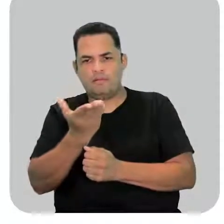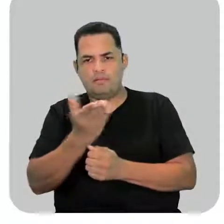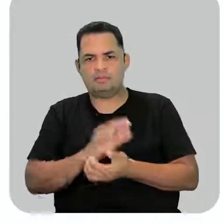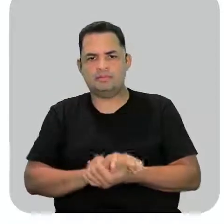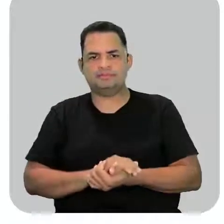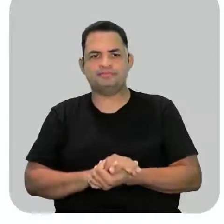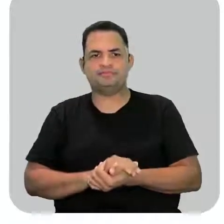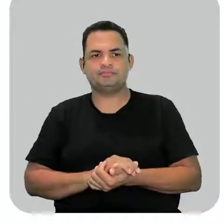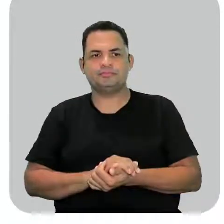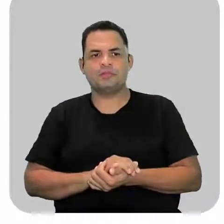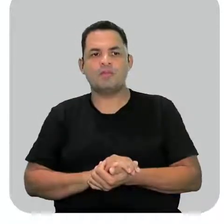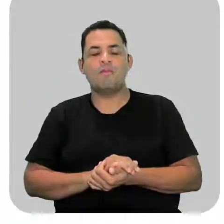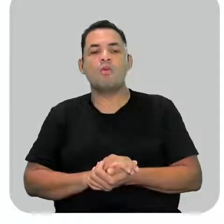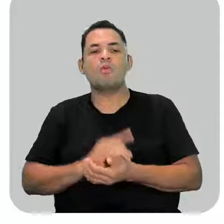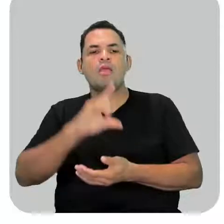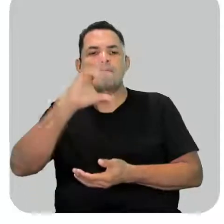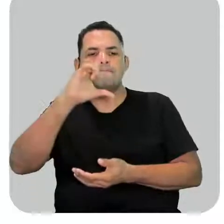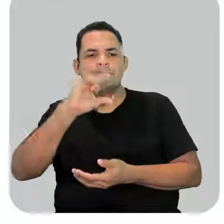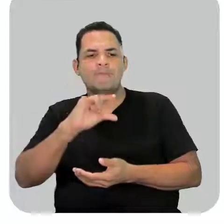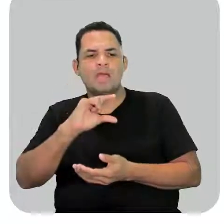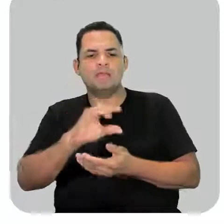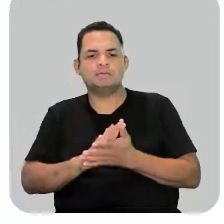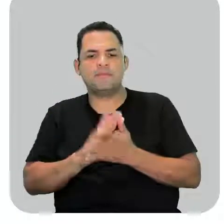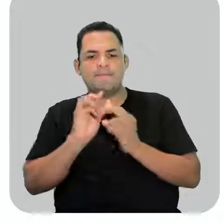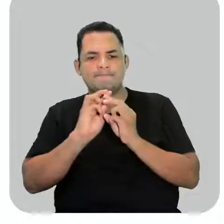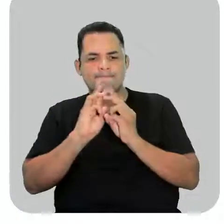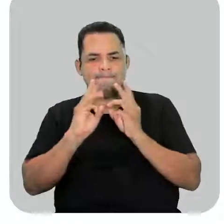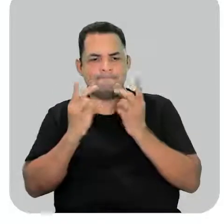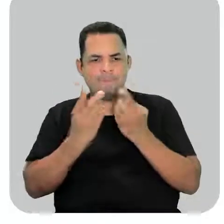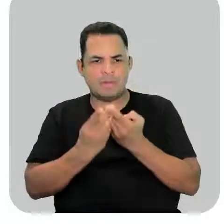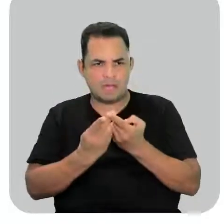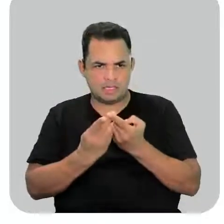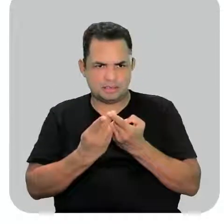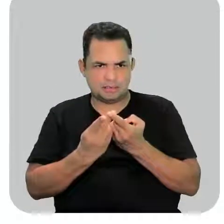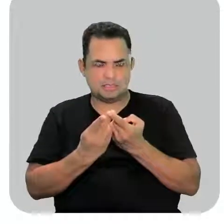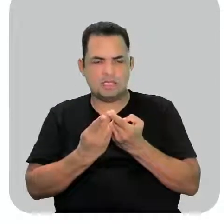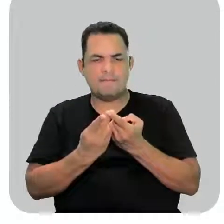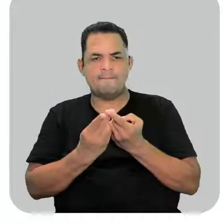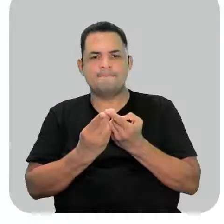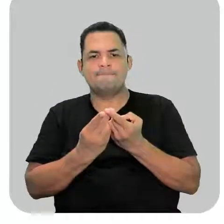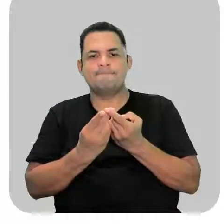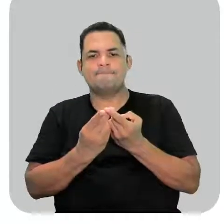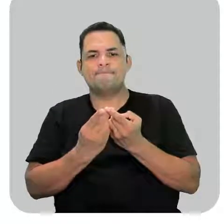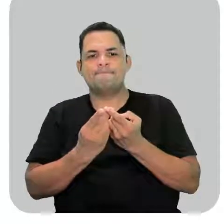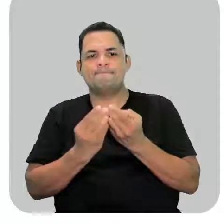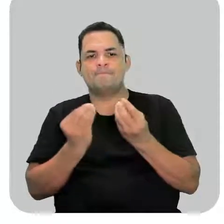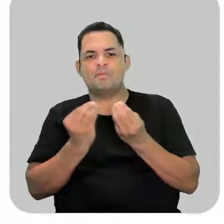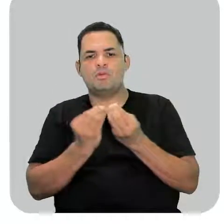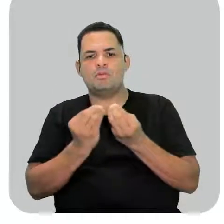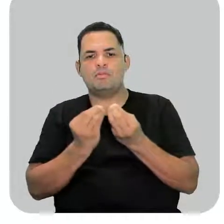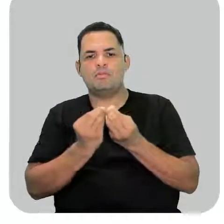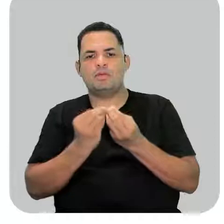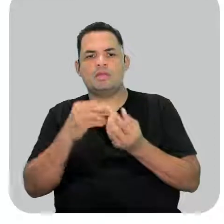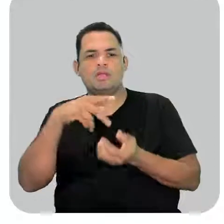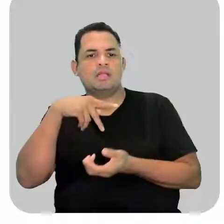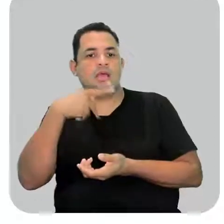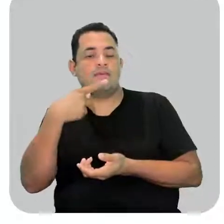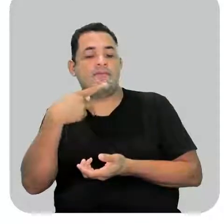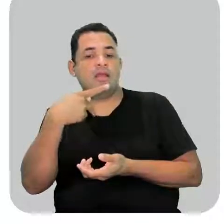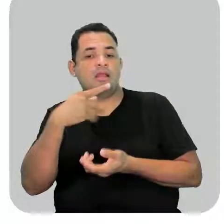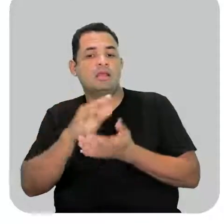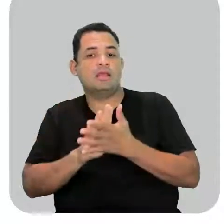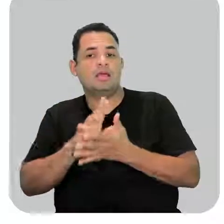dizer baixa massa molecular? Aqui, pessoal, refere-se às nitrilas com a